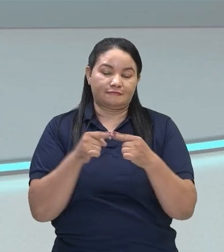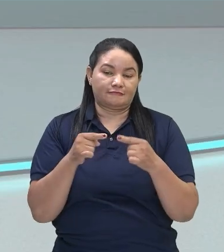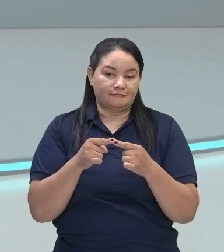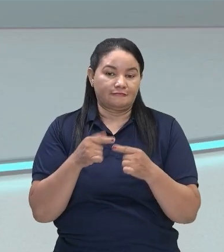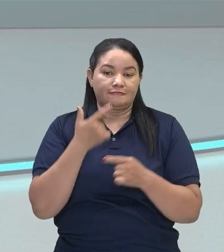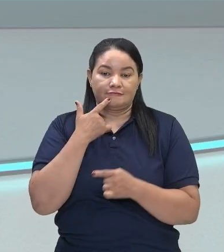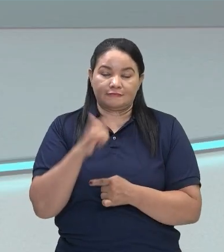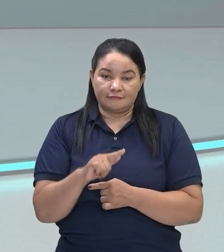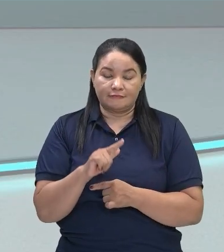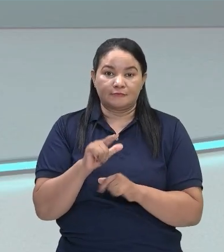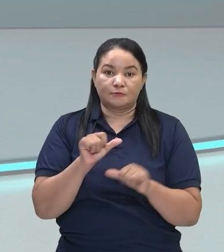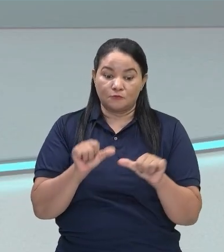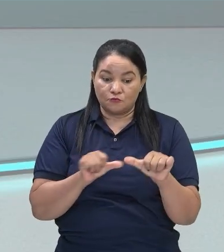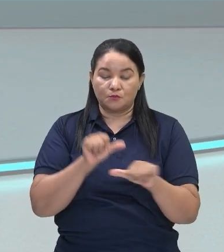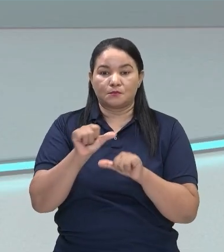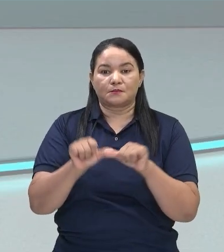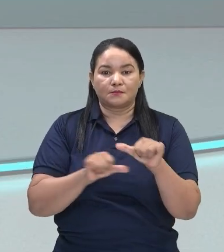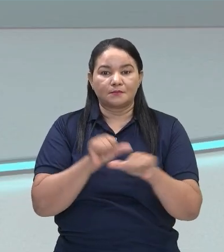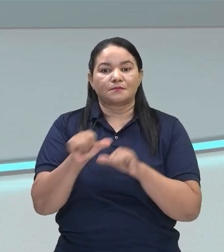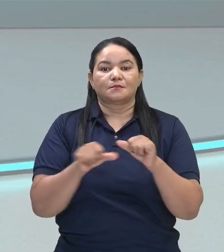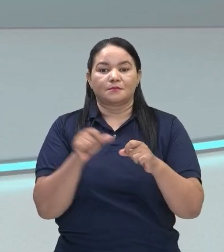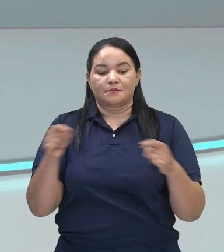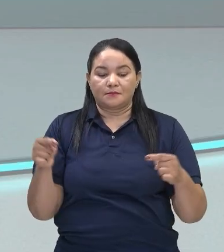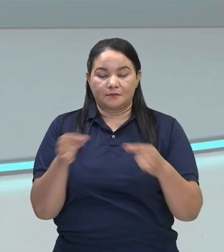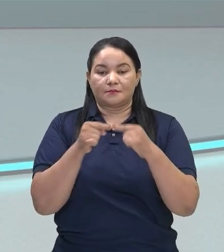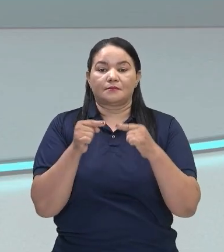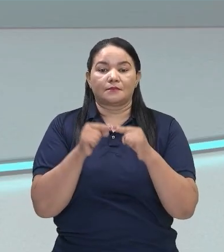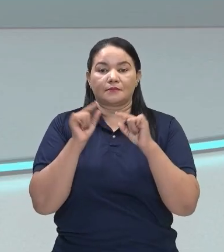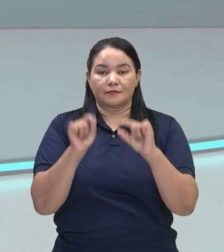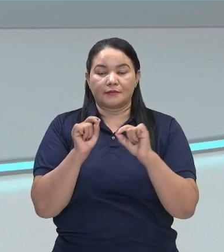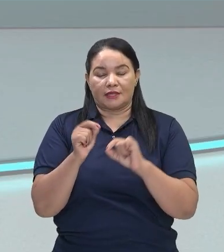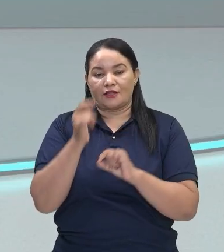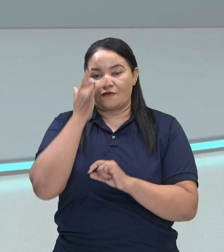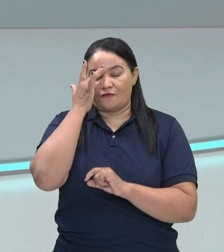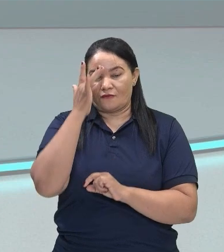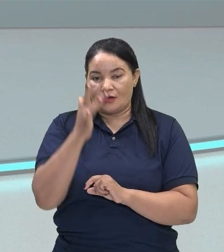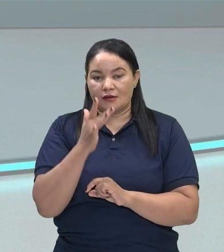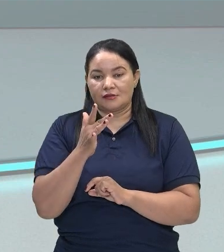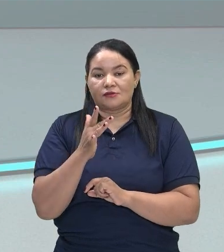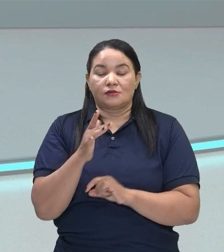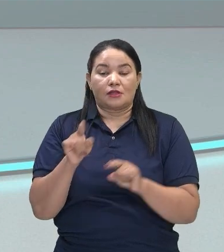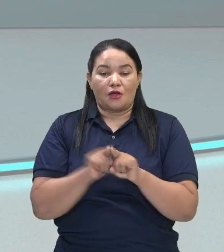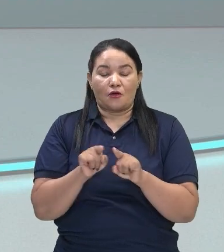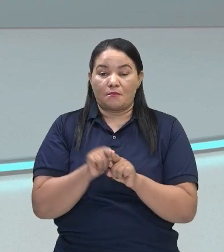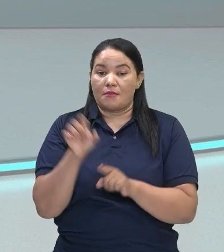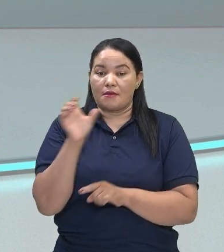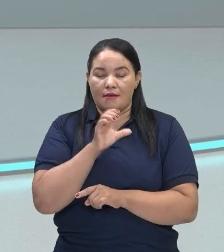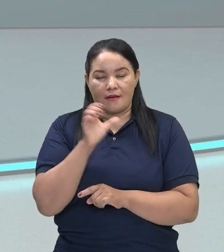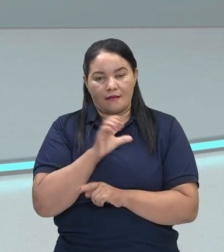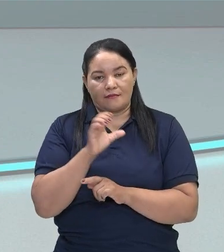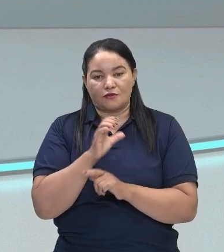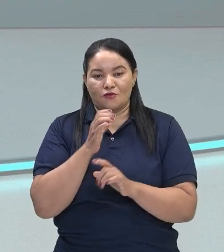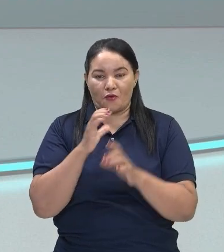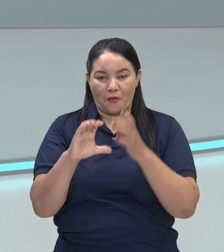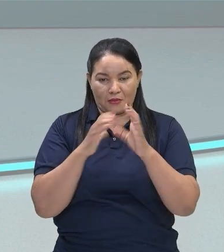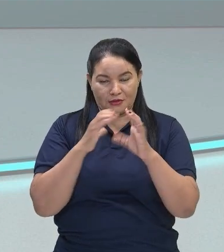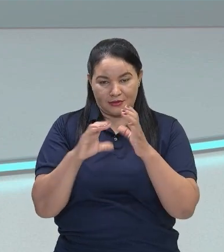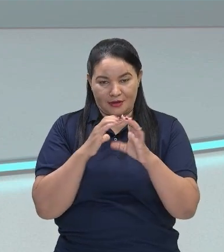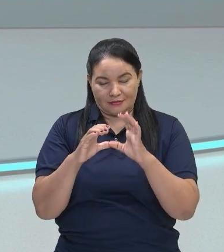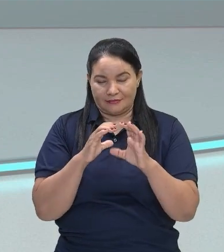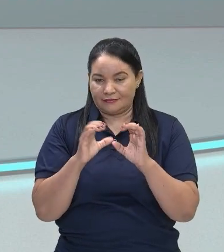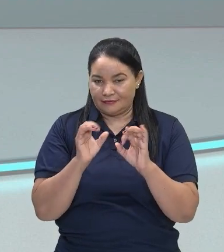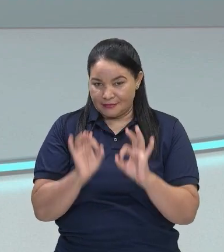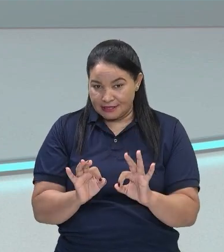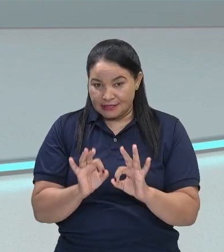vai se modificando ali para torná-la mais fácil, né, mais rápida a comunicação, tá certo? Então, tudo uma questão ali